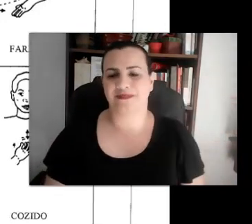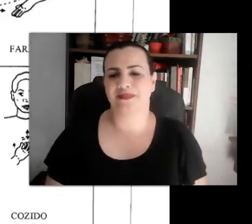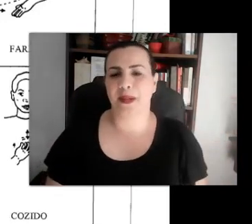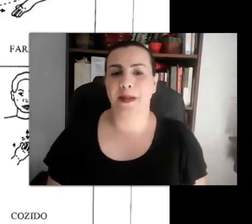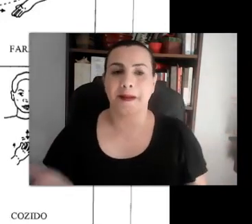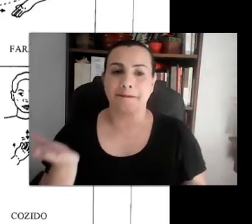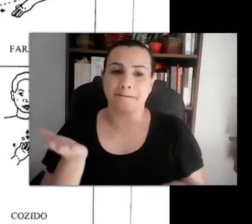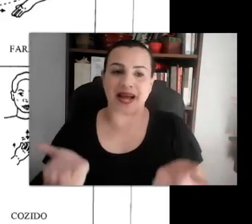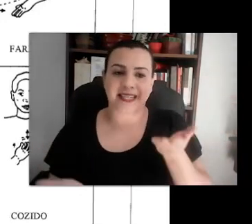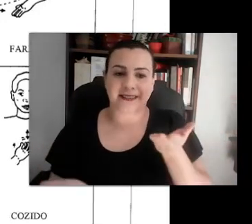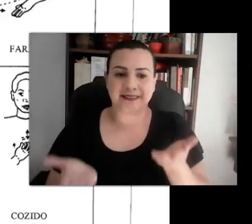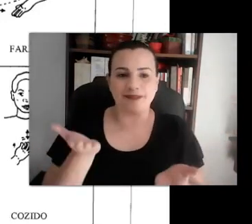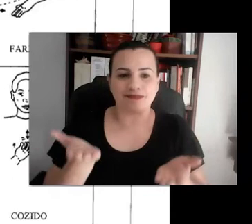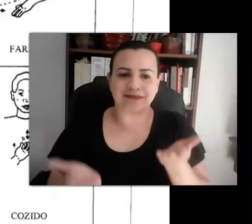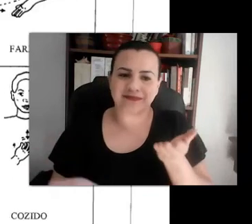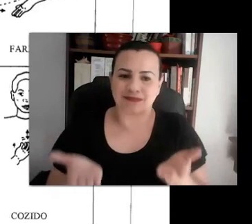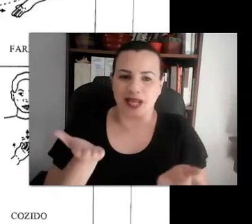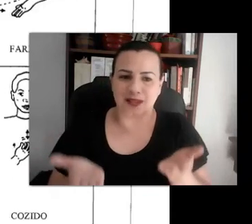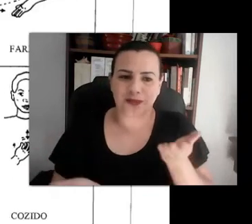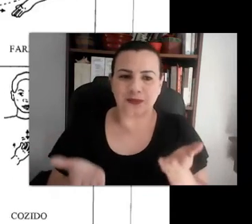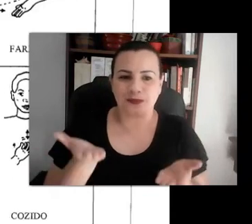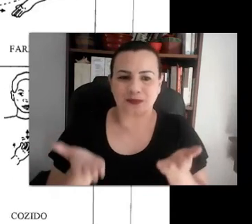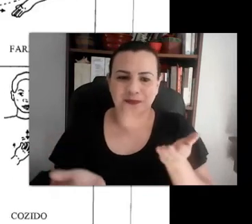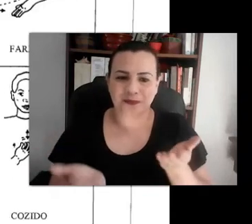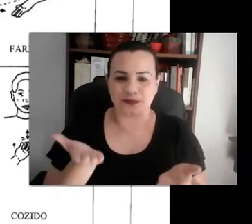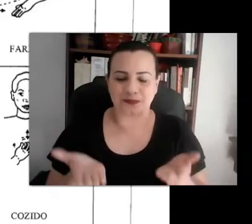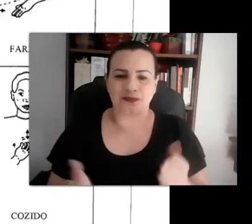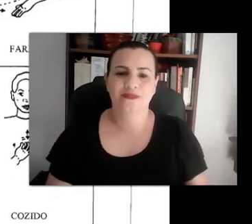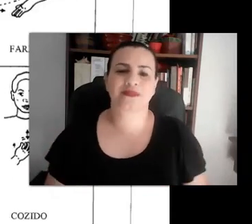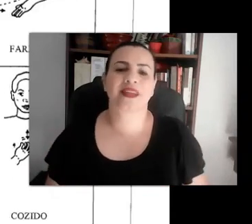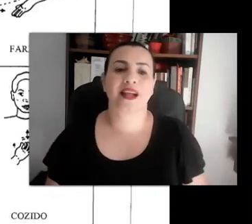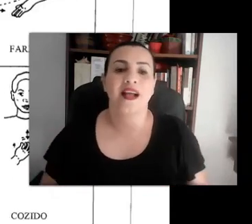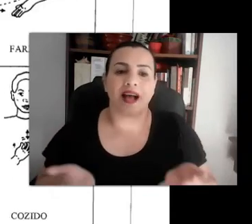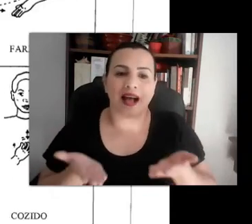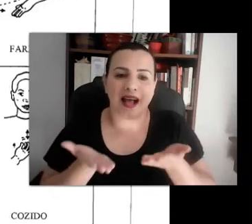farinha. Balança, peso.